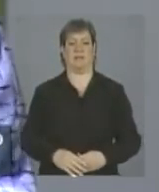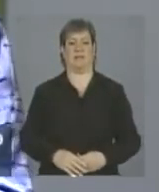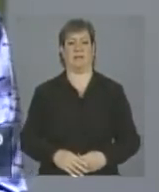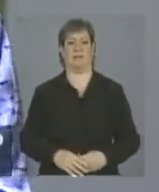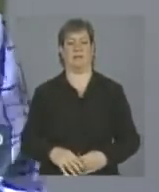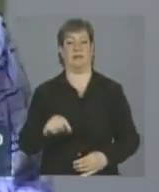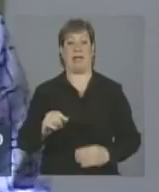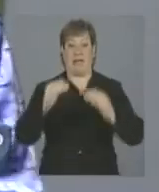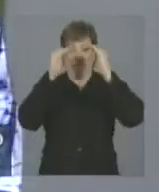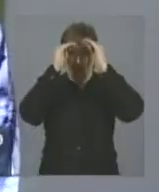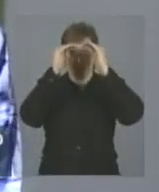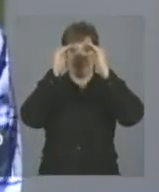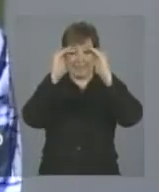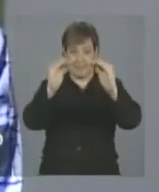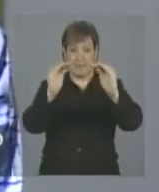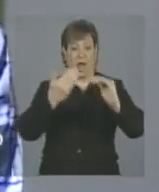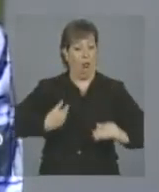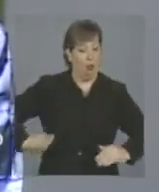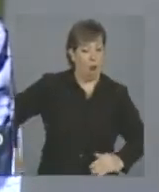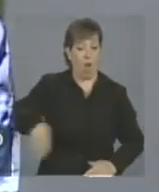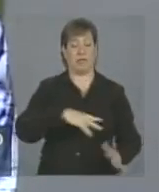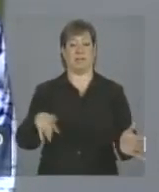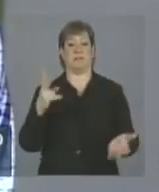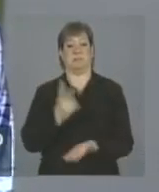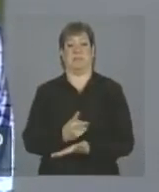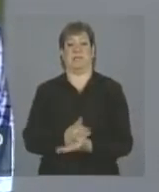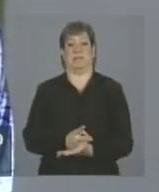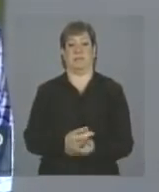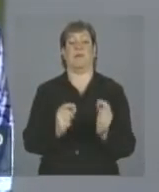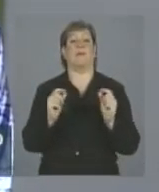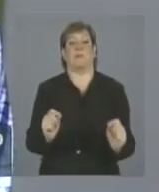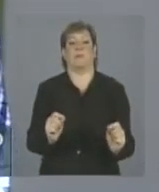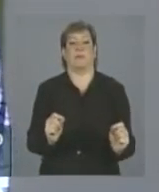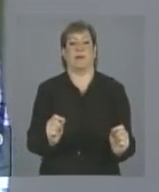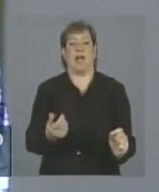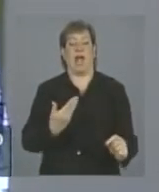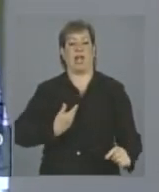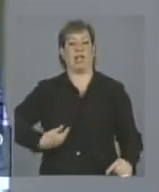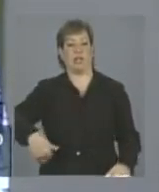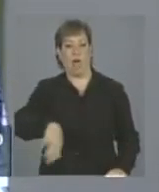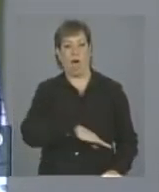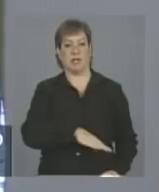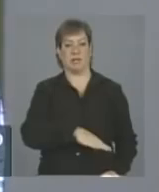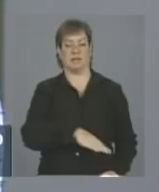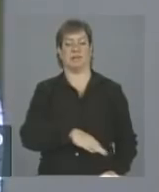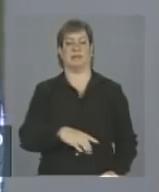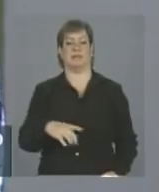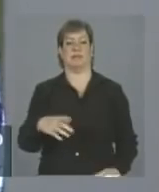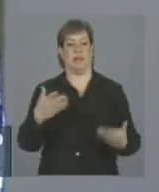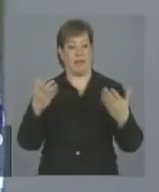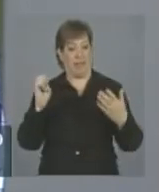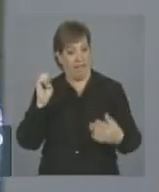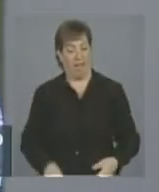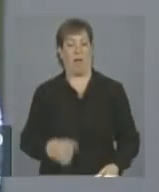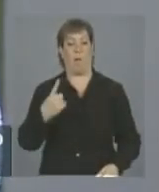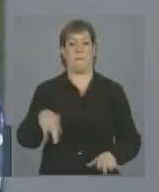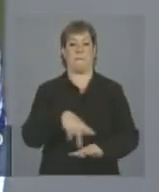de respeitar nós mesmos, o fato de nós sermos um país com uma